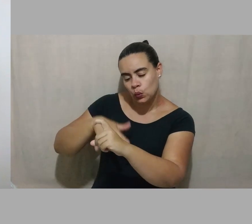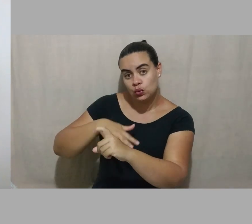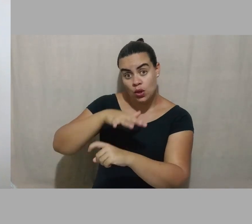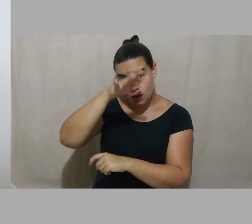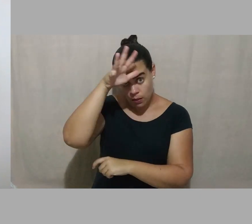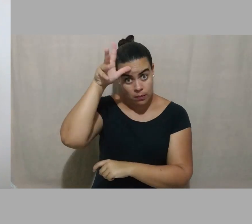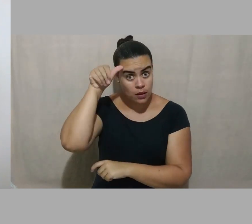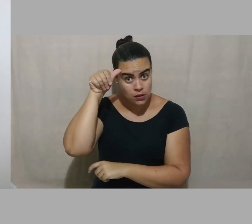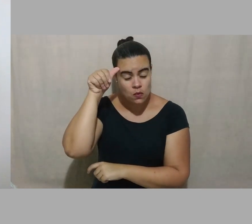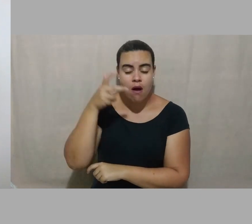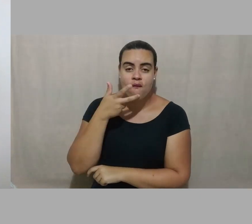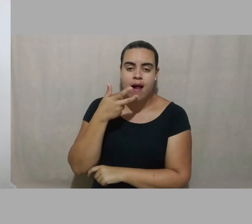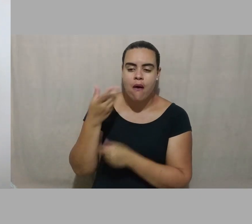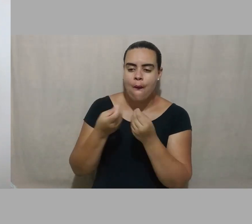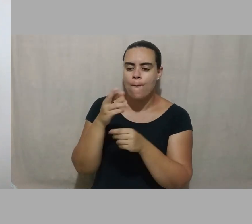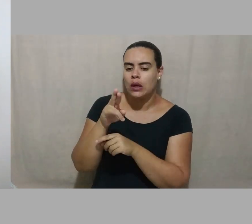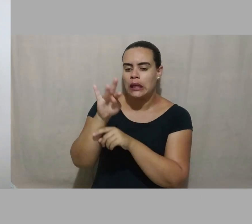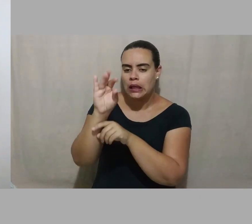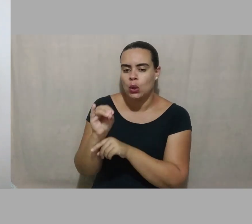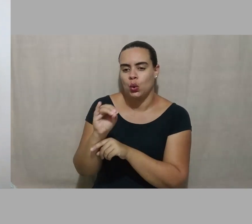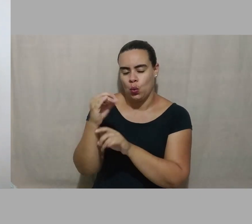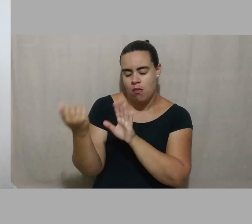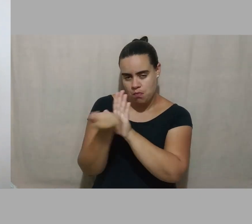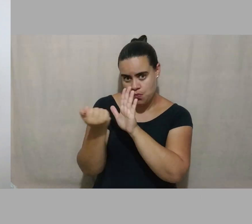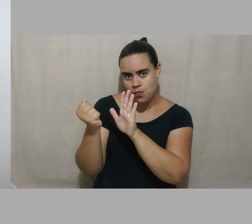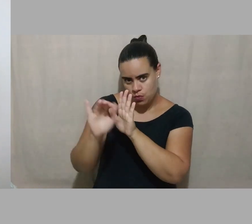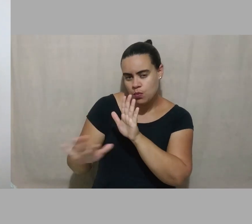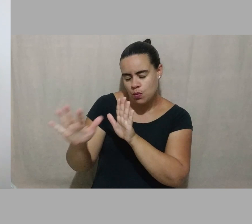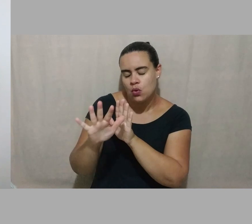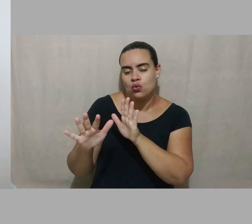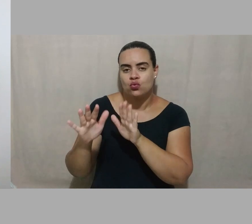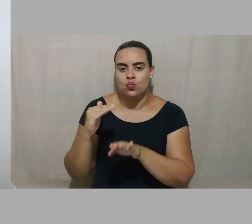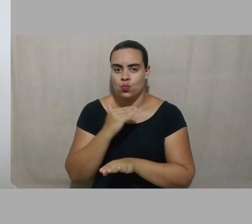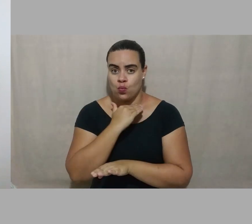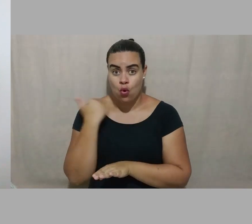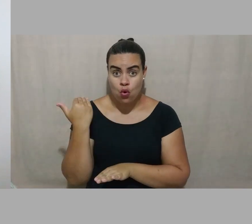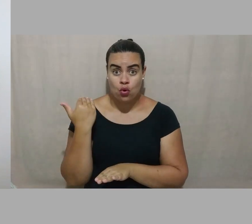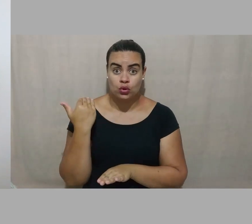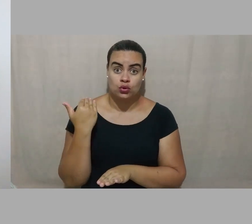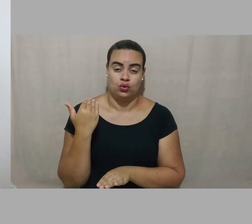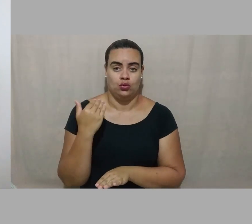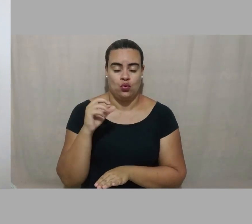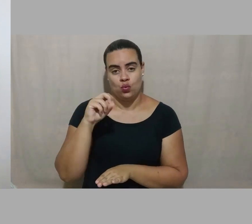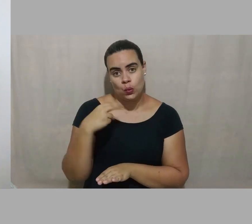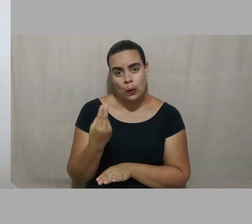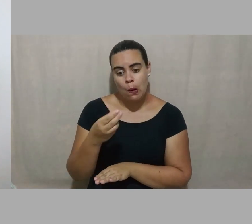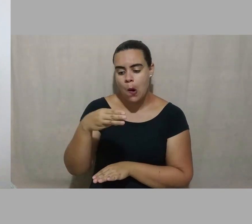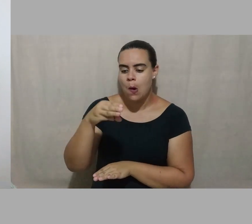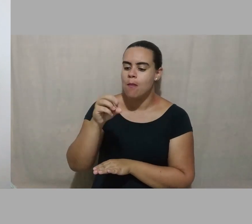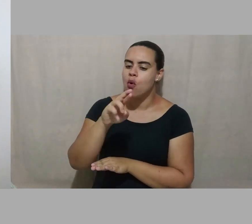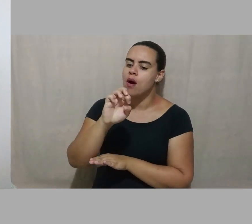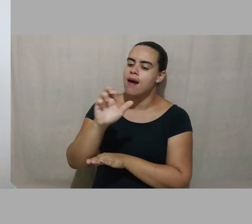que tratam sobre os ritos e as simbologias do morte e do morrer